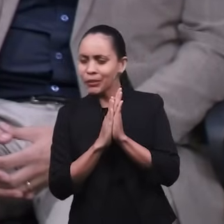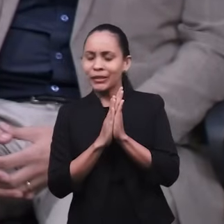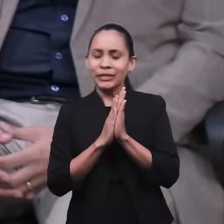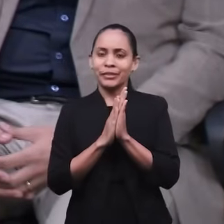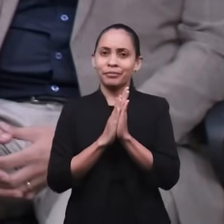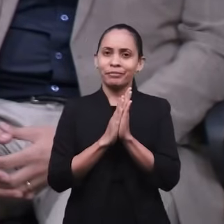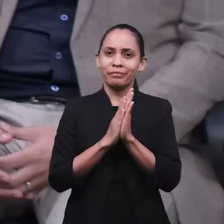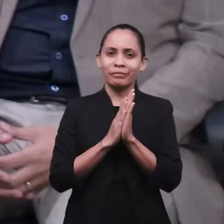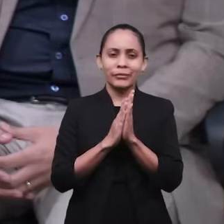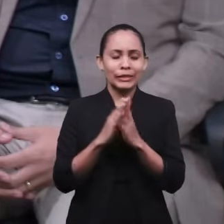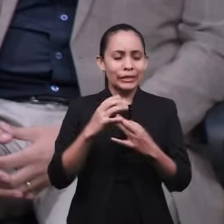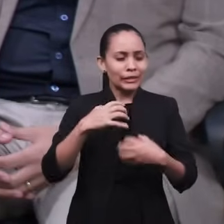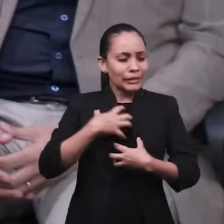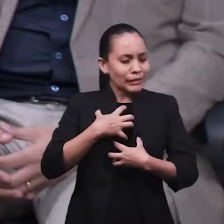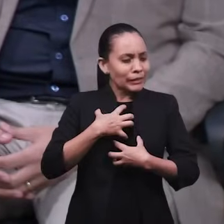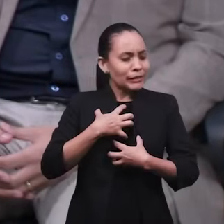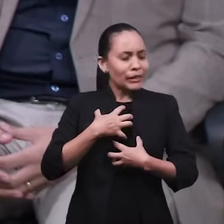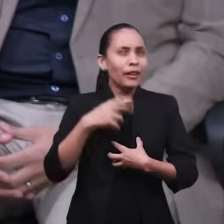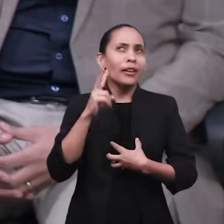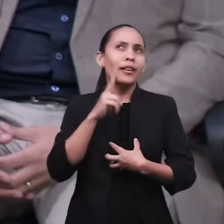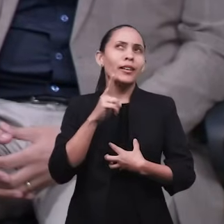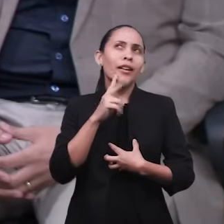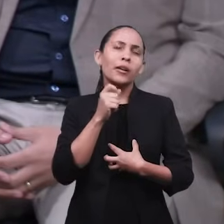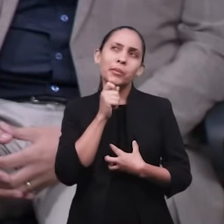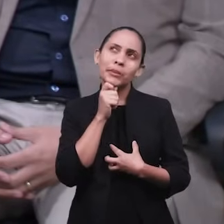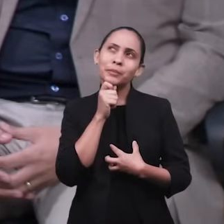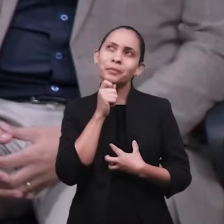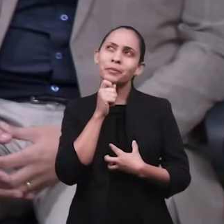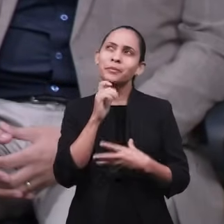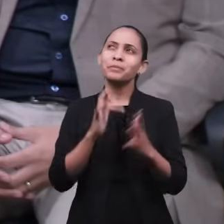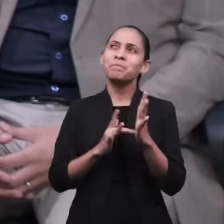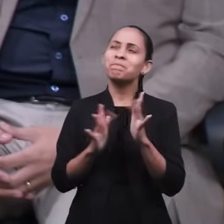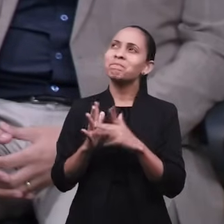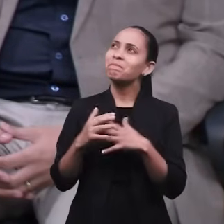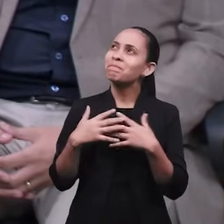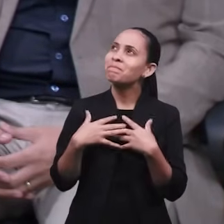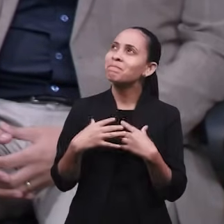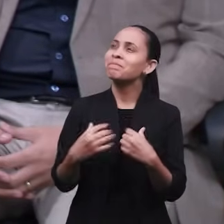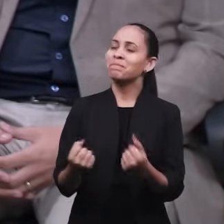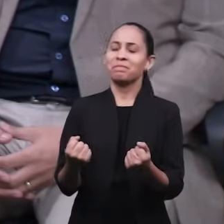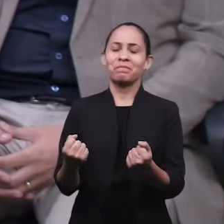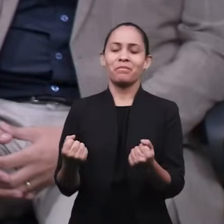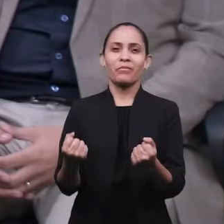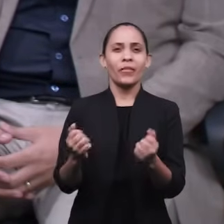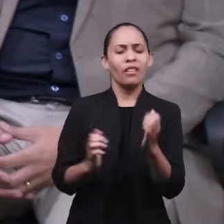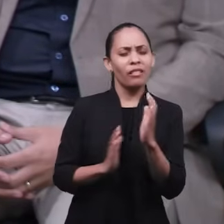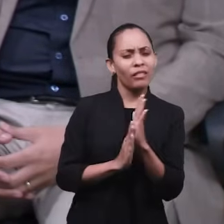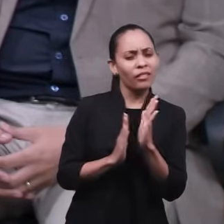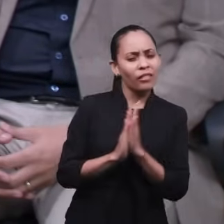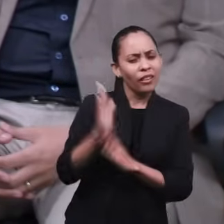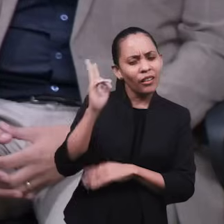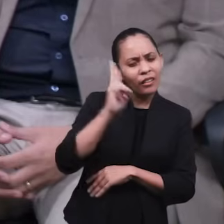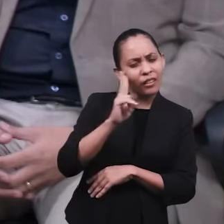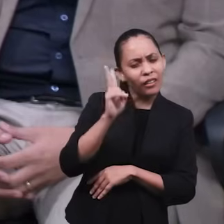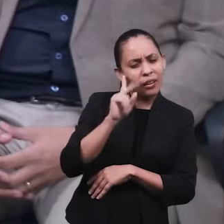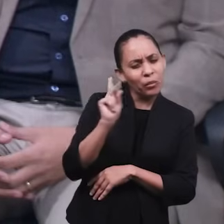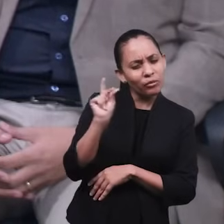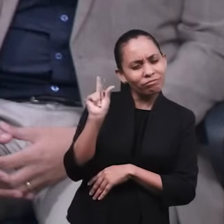né, que ele quando ouve, ele lembra da conversão. Quando ele ouve, alguns lembram de